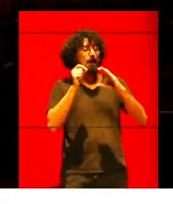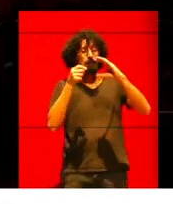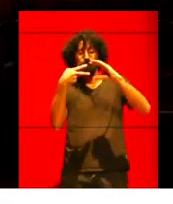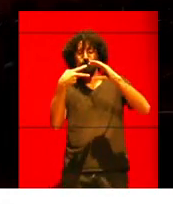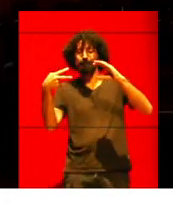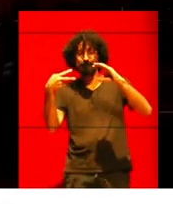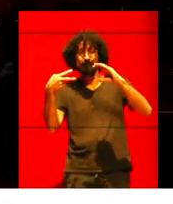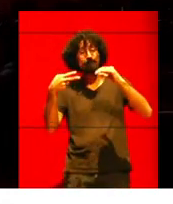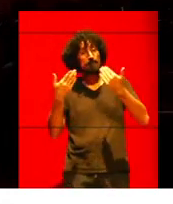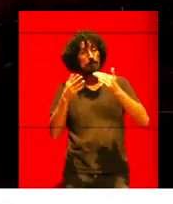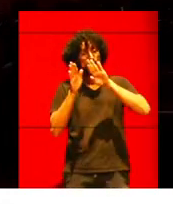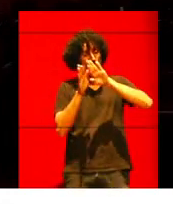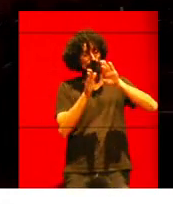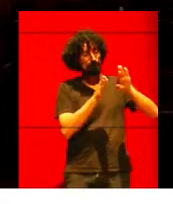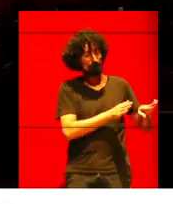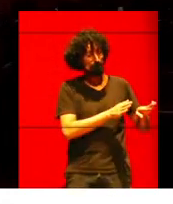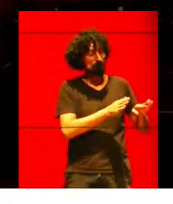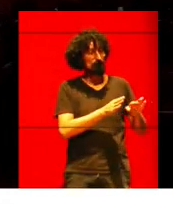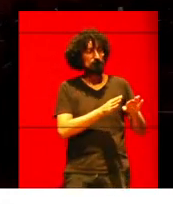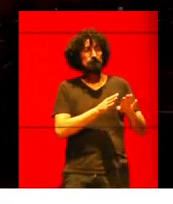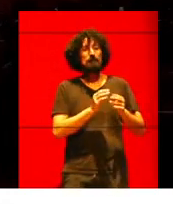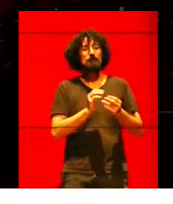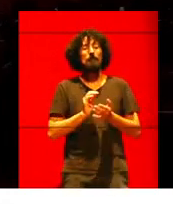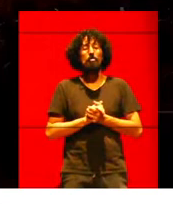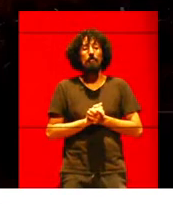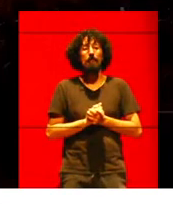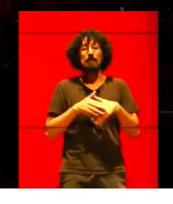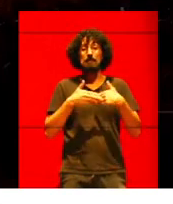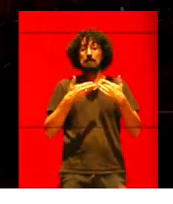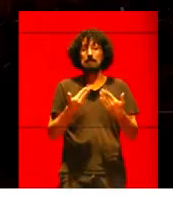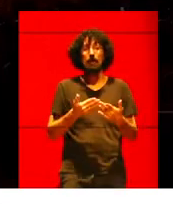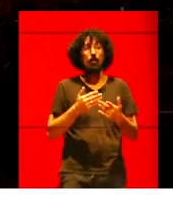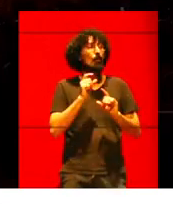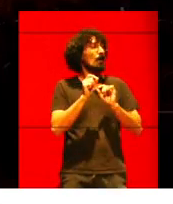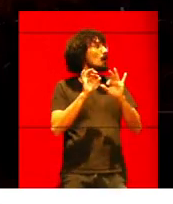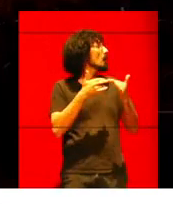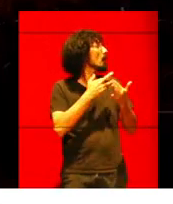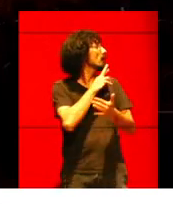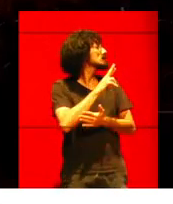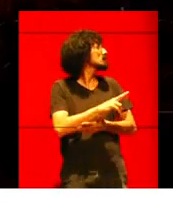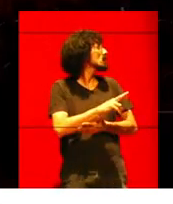dupla ligação. Então, não pode ser essa. Logo, só sobra quem?